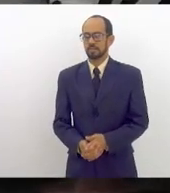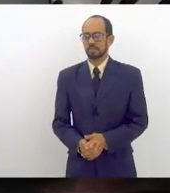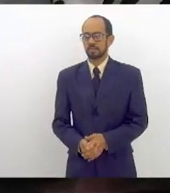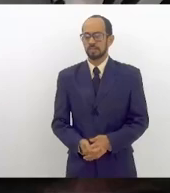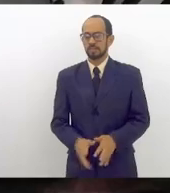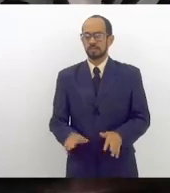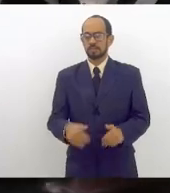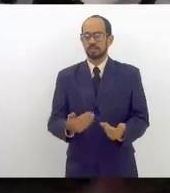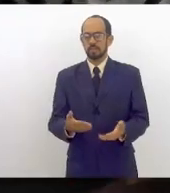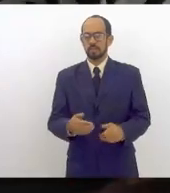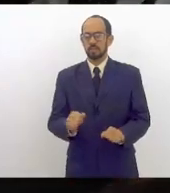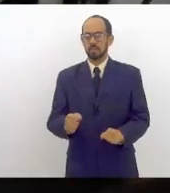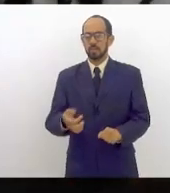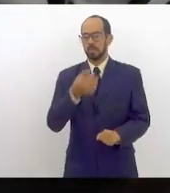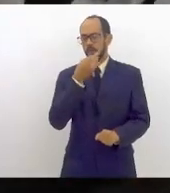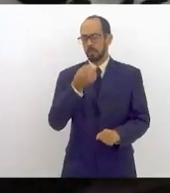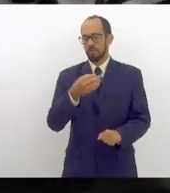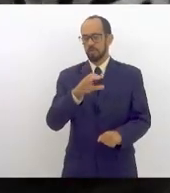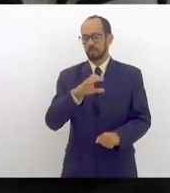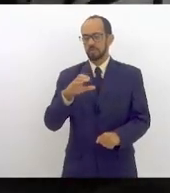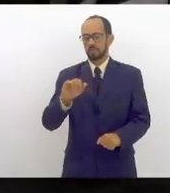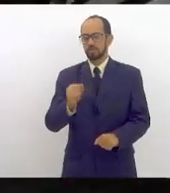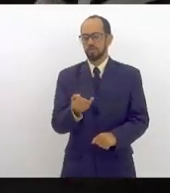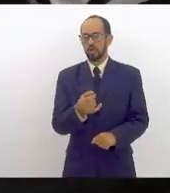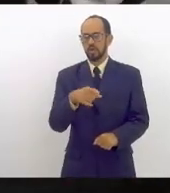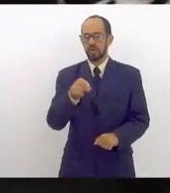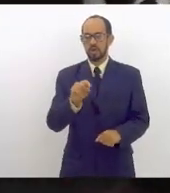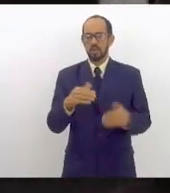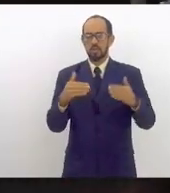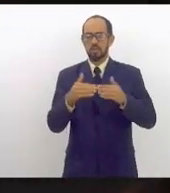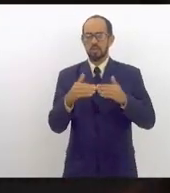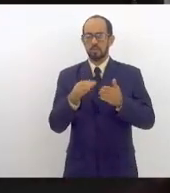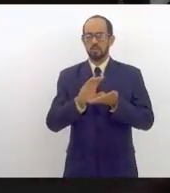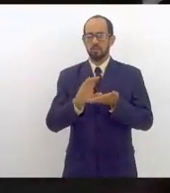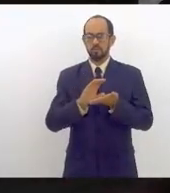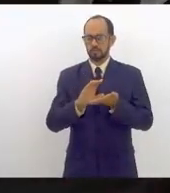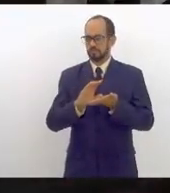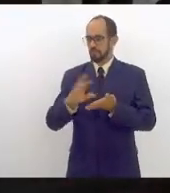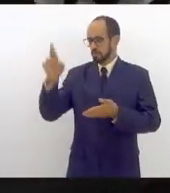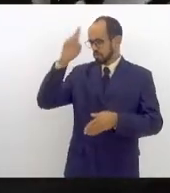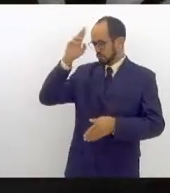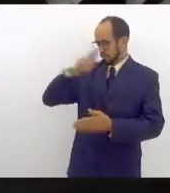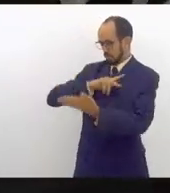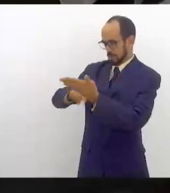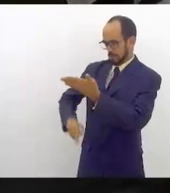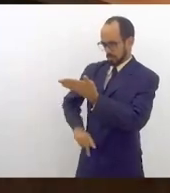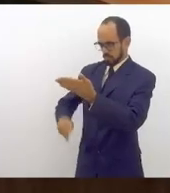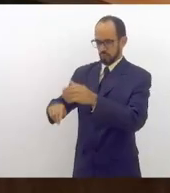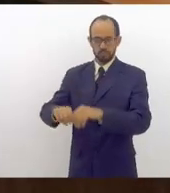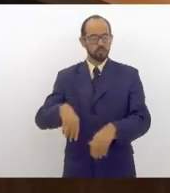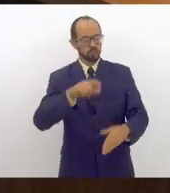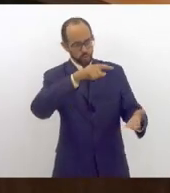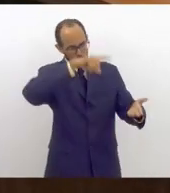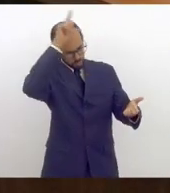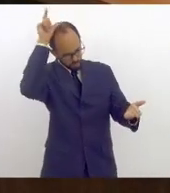Parecer pela CCJ, pela constitucionalidade, senhor presidente. Senhor presidente. Deputado Luiz.